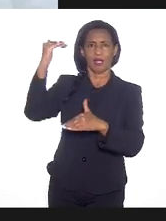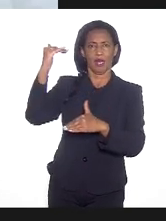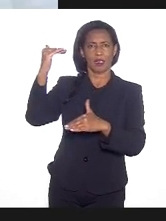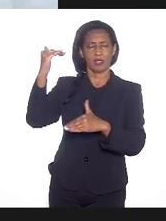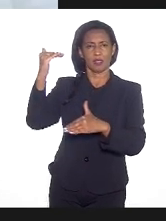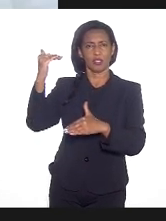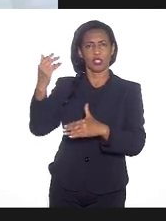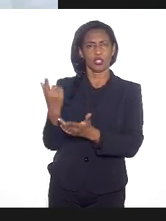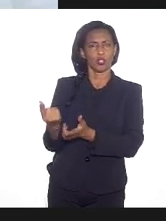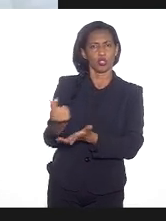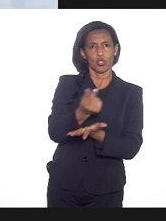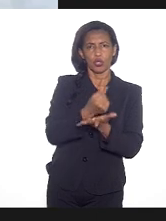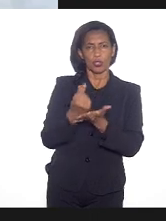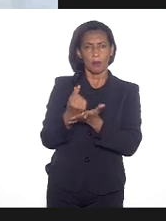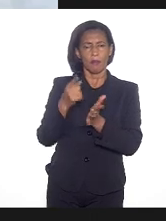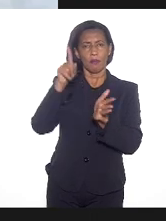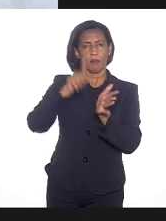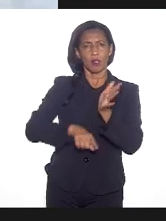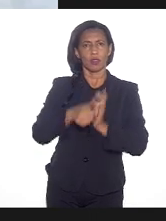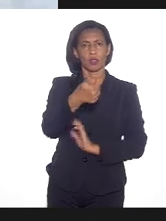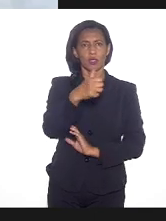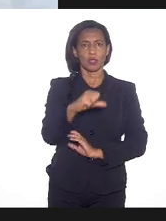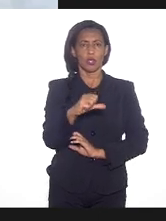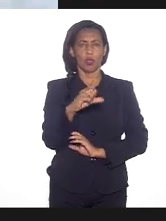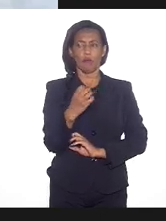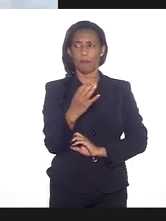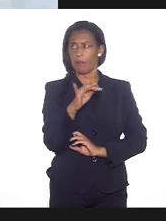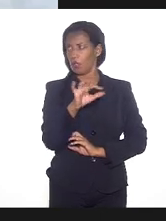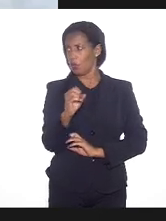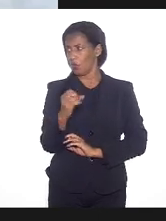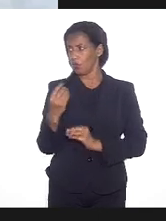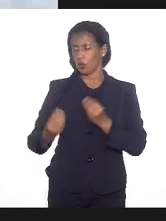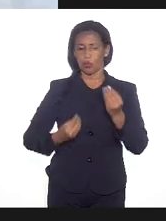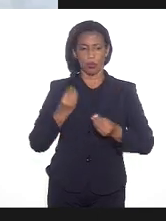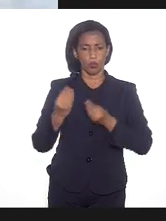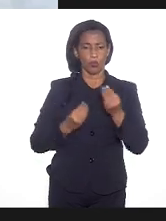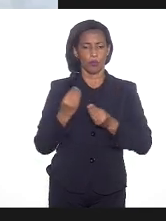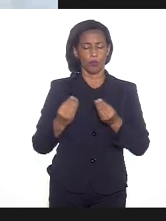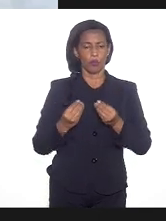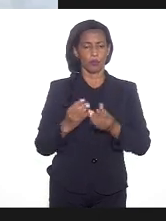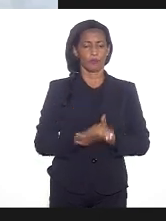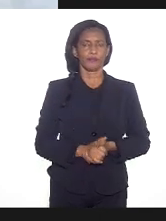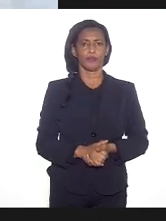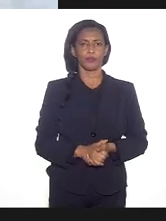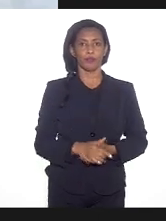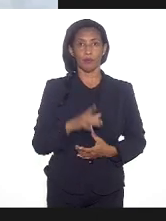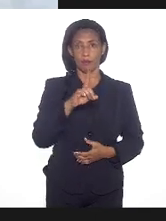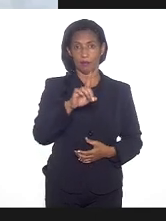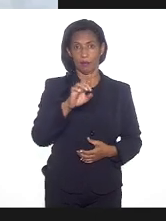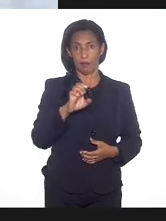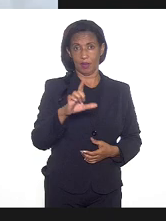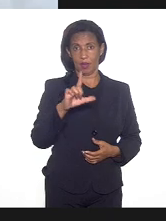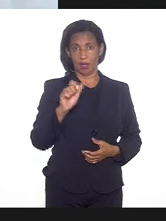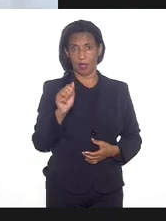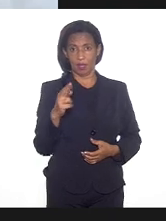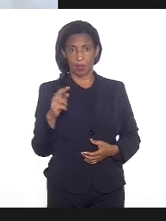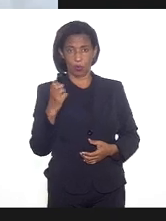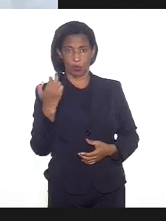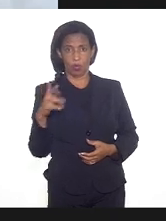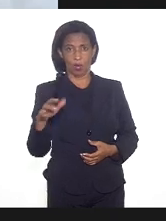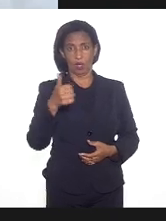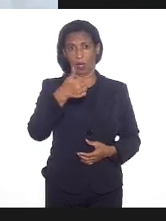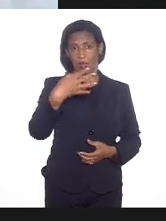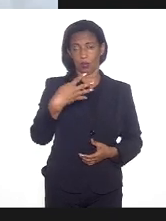patrimoniais de menos de 19 bilhões, como é o caso da securitização de Delaware, ao longo de pelo menos